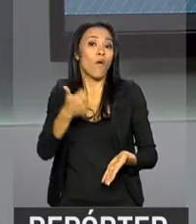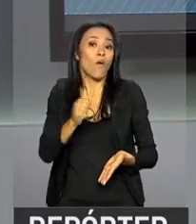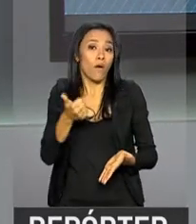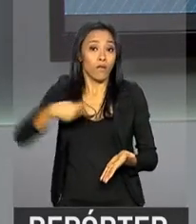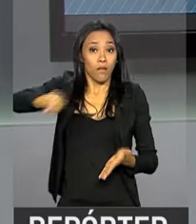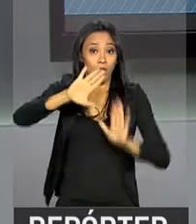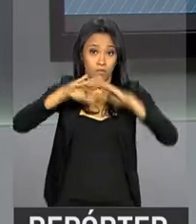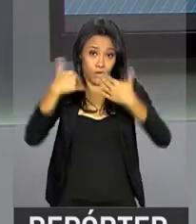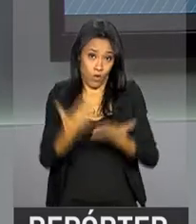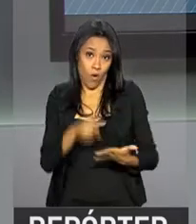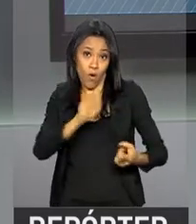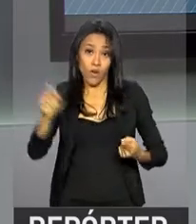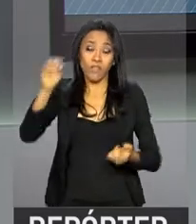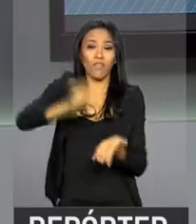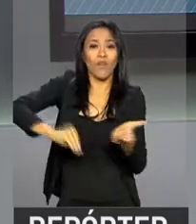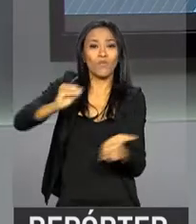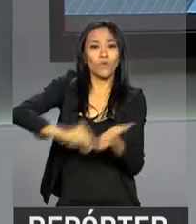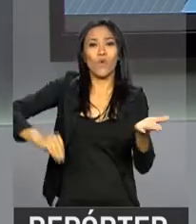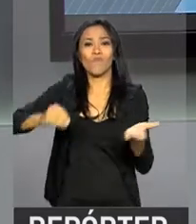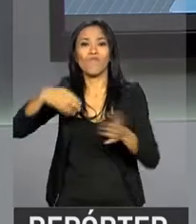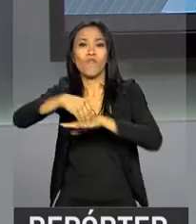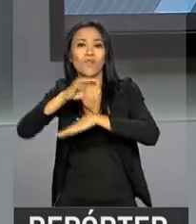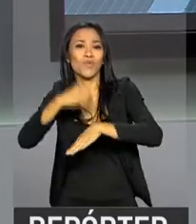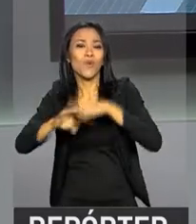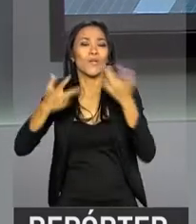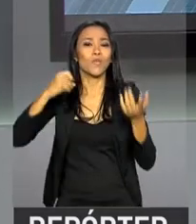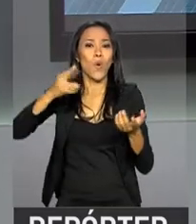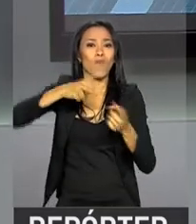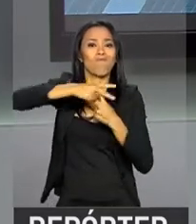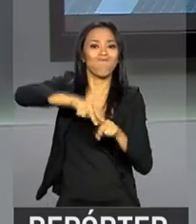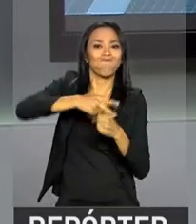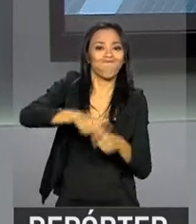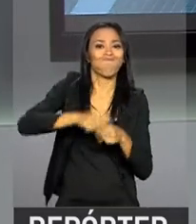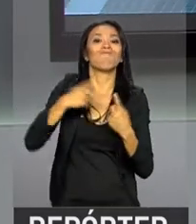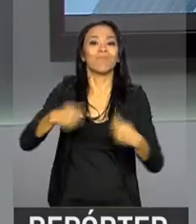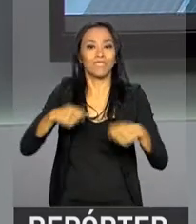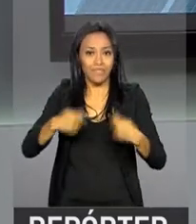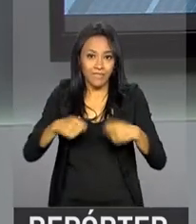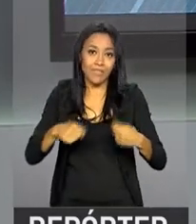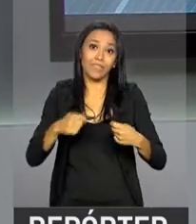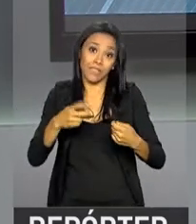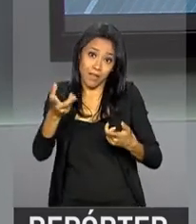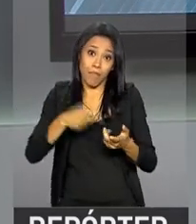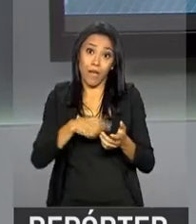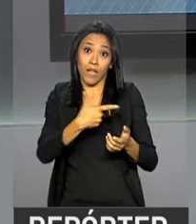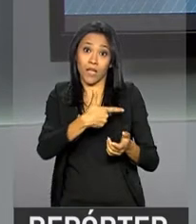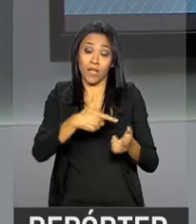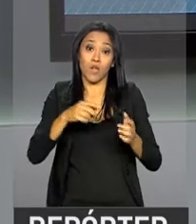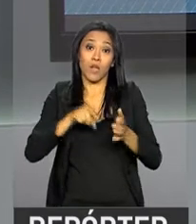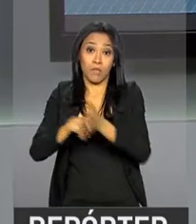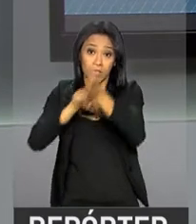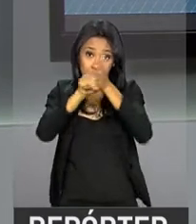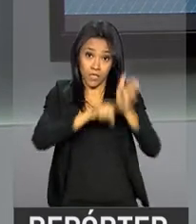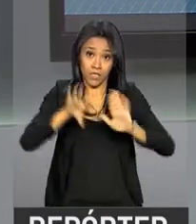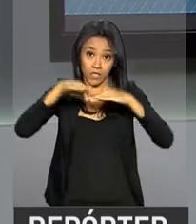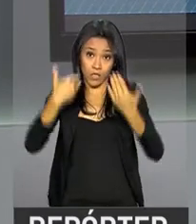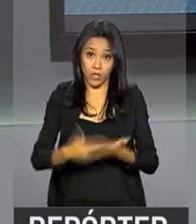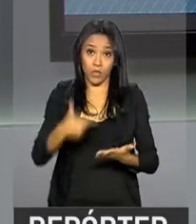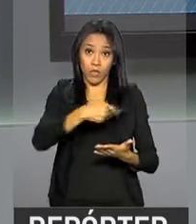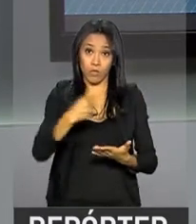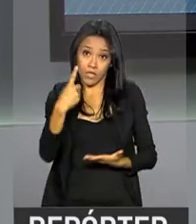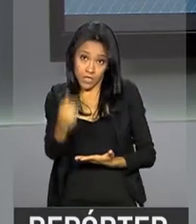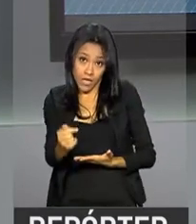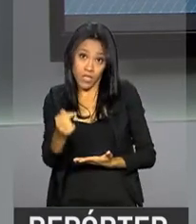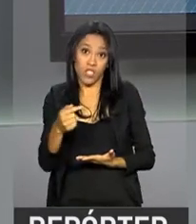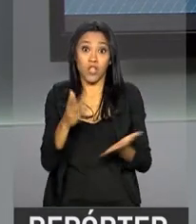declararam dados incompletos ou que precisam corrigir informações repassadas para o censo escolar 2017 atenção o prazo